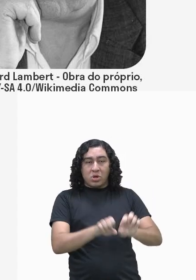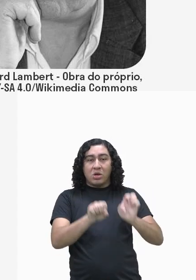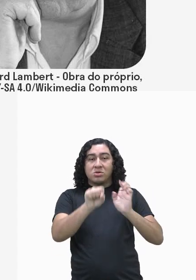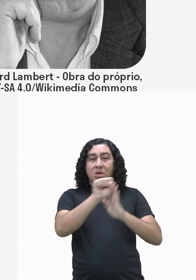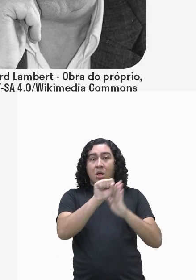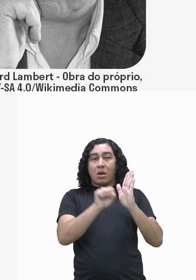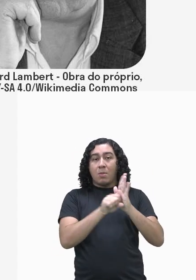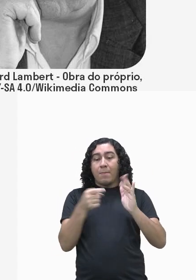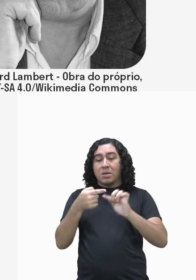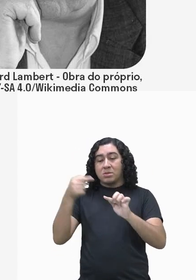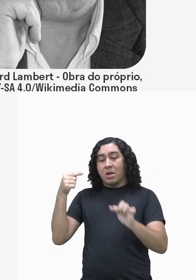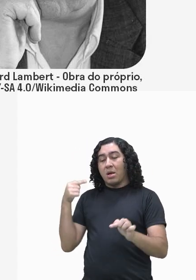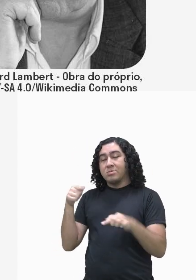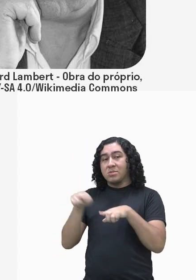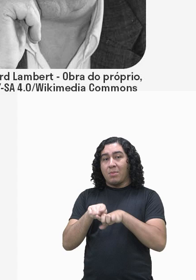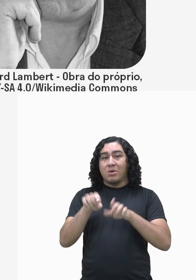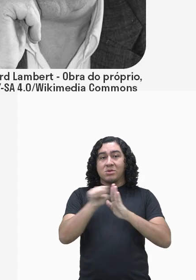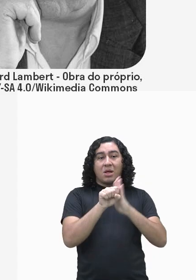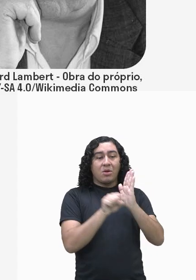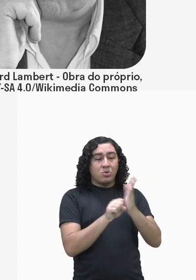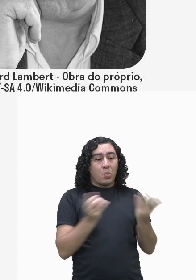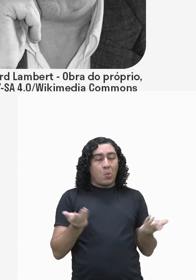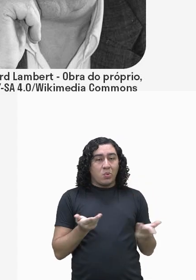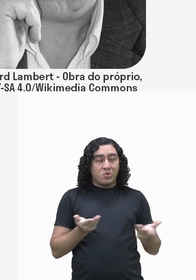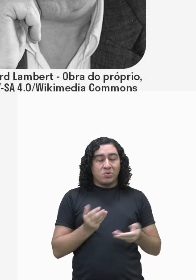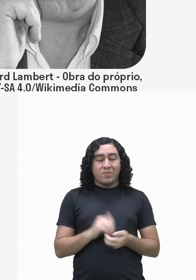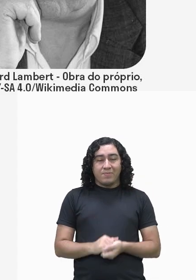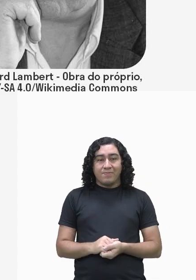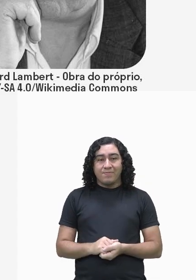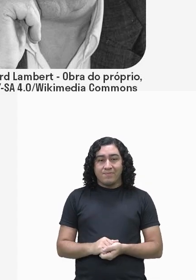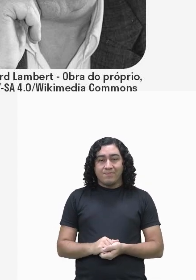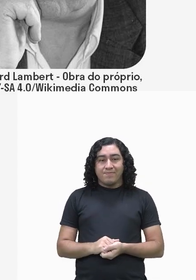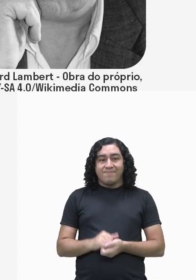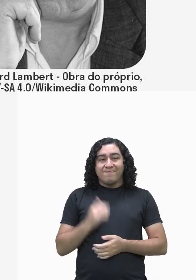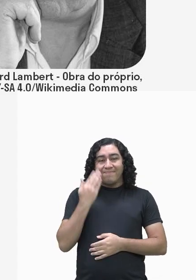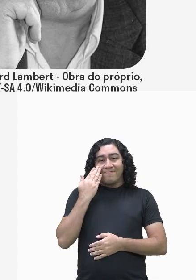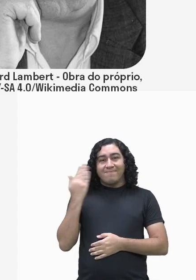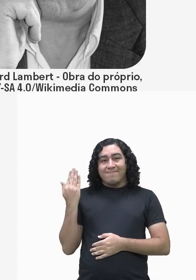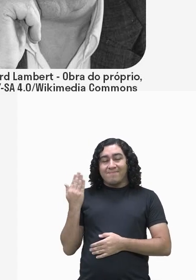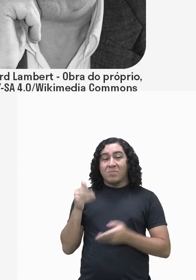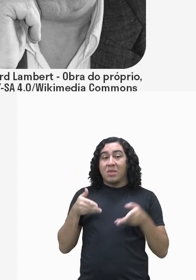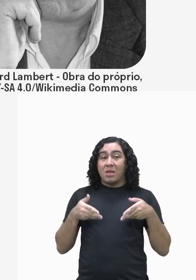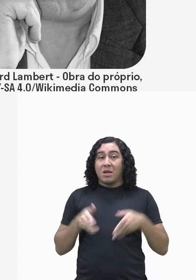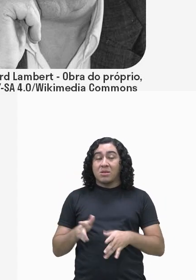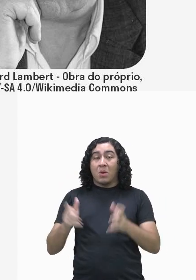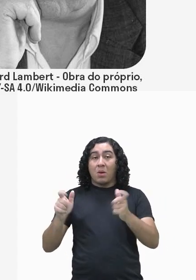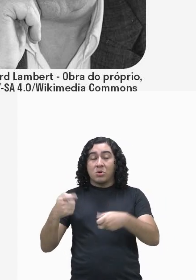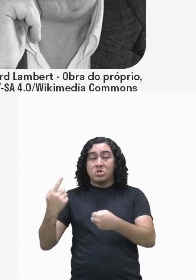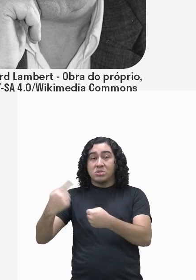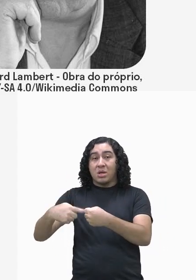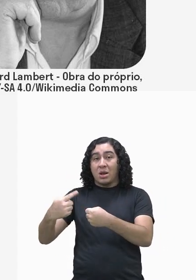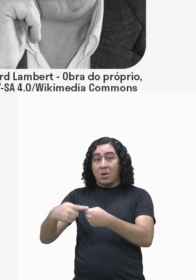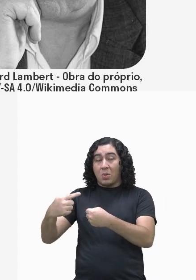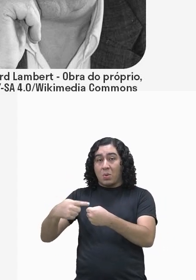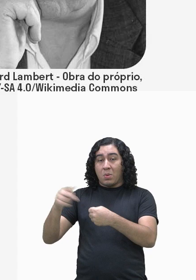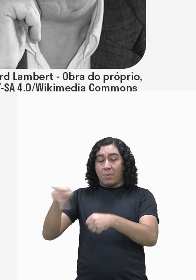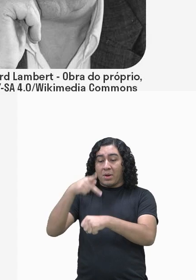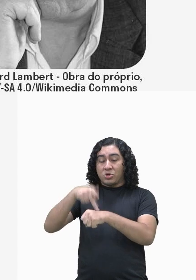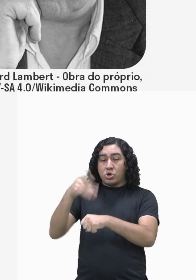passado quanto do século atual. Vejam aí. Bourdieu nasceu no interior da França, no ano